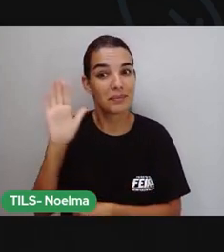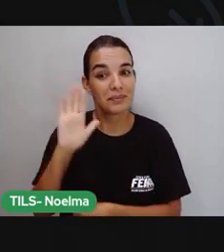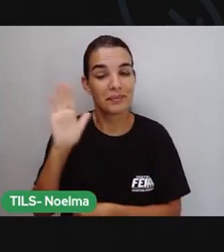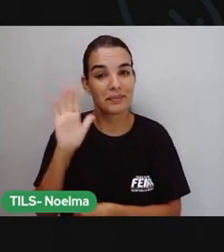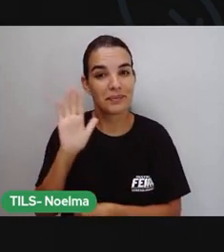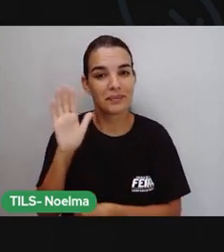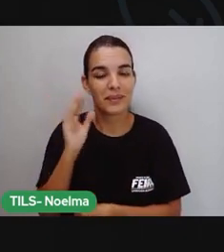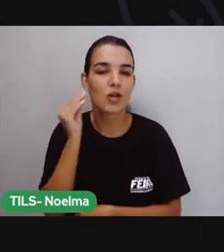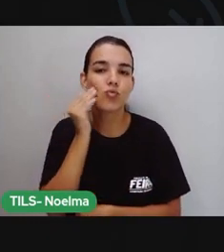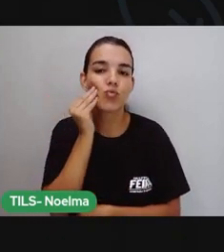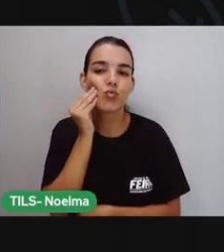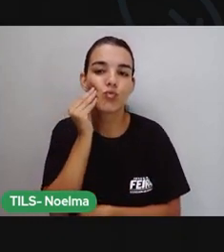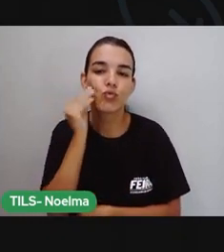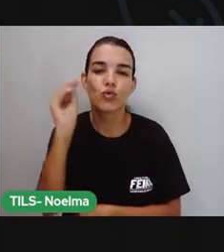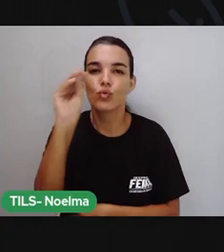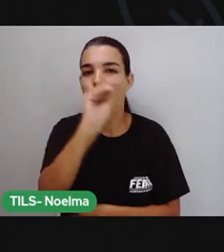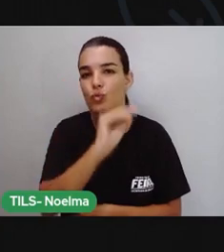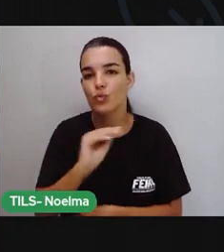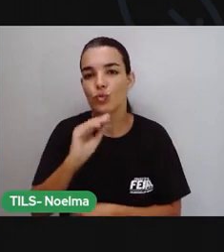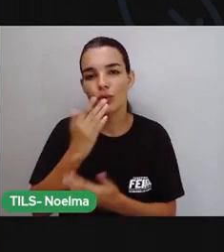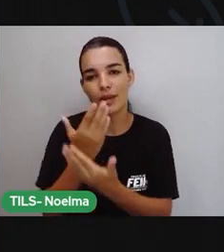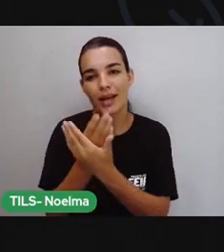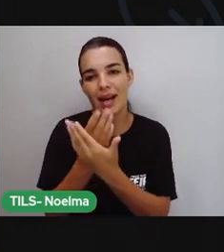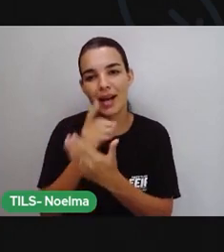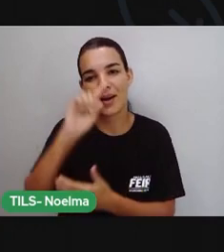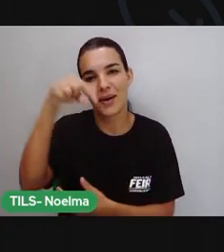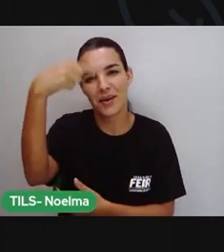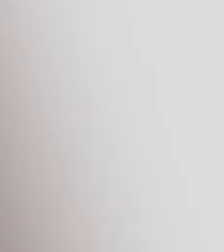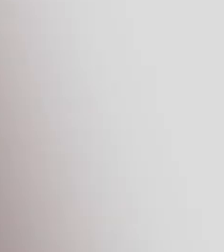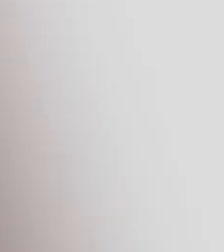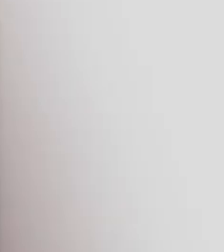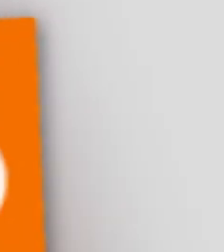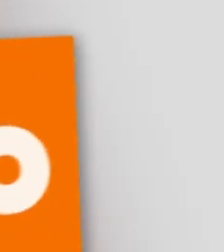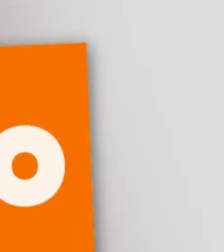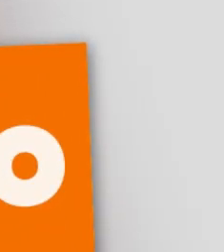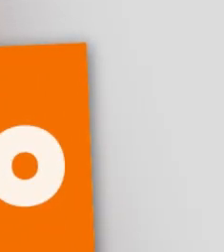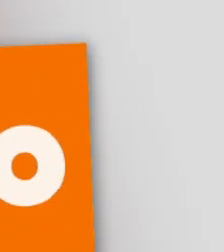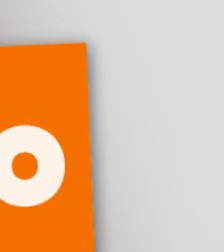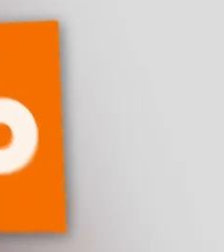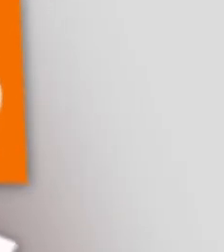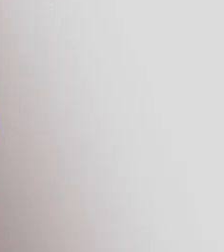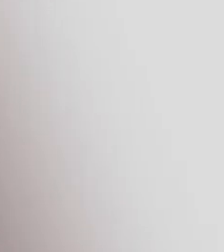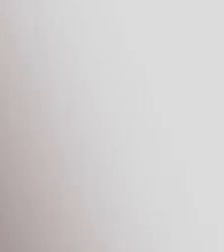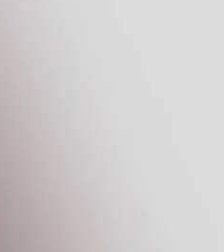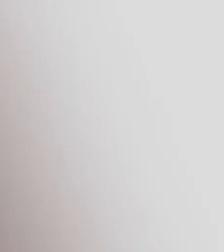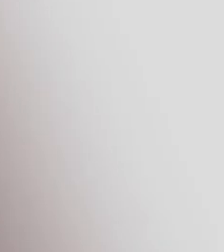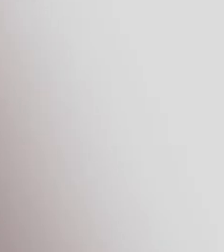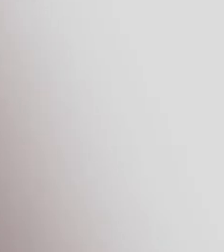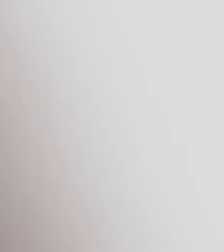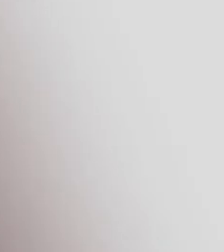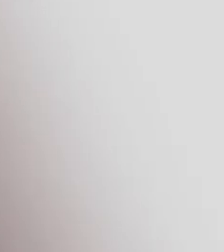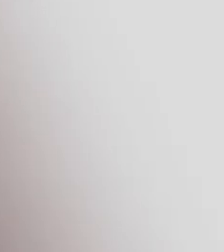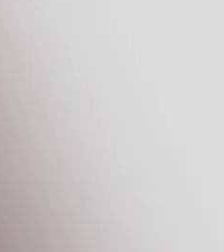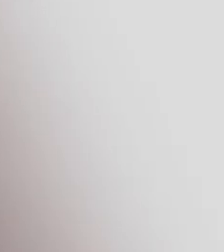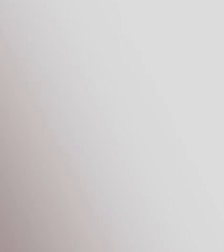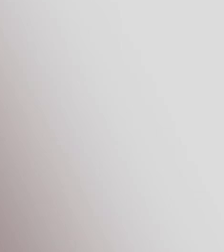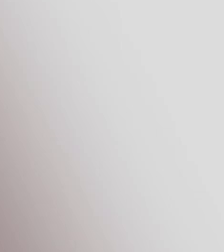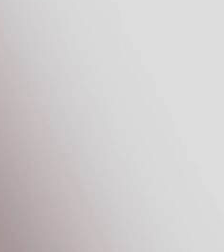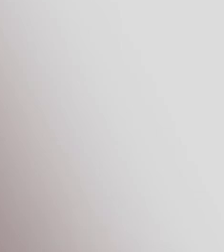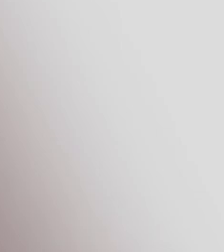por aqui. Um beijo e até a próxima aula. Tchau, tchau. Tchau, E aí